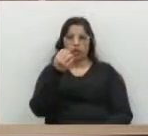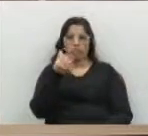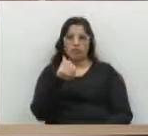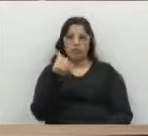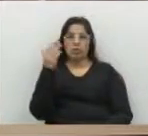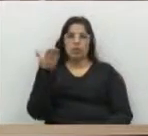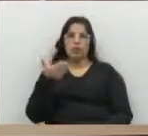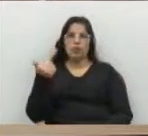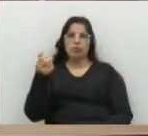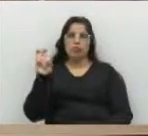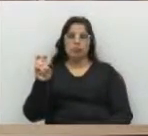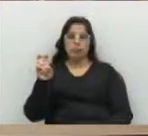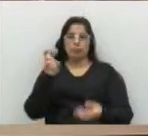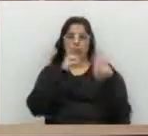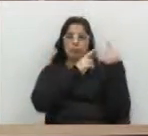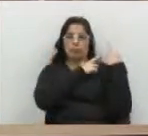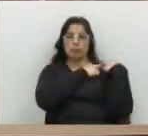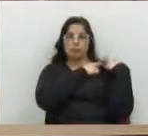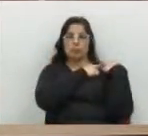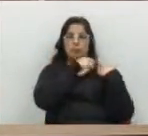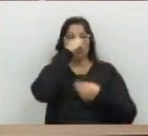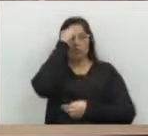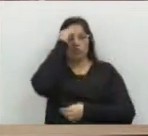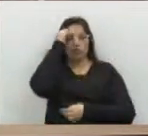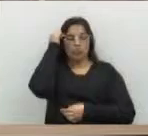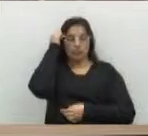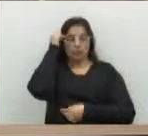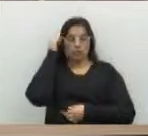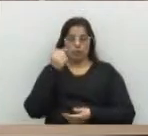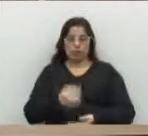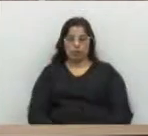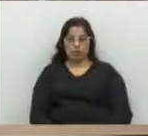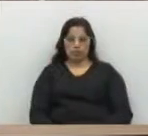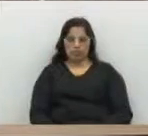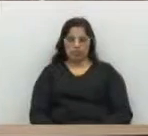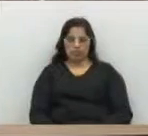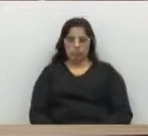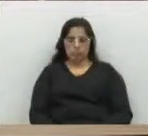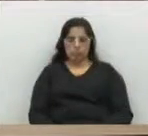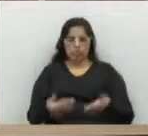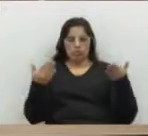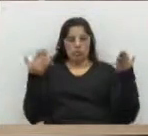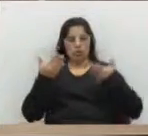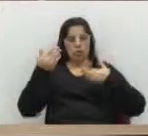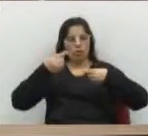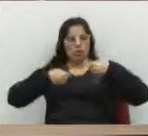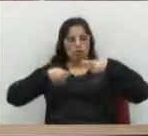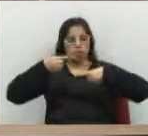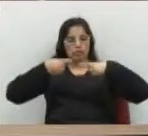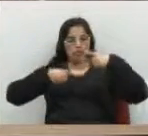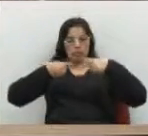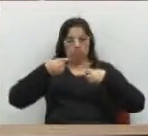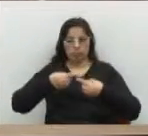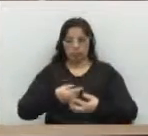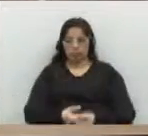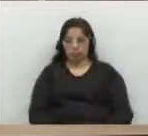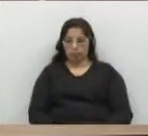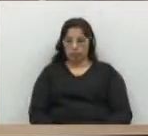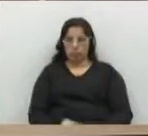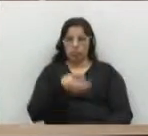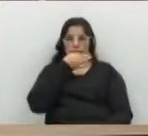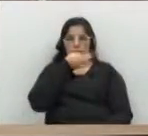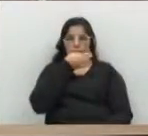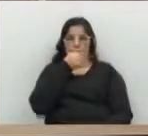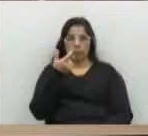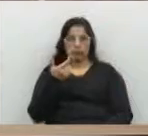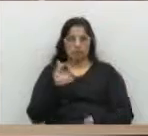506/2015, autor, vereador doutor Júlio. Requerimento 506 do vereador doutor Júlio está em discussão. Não havendo